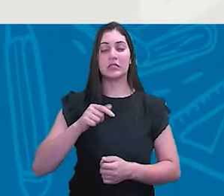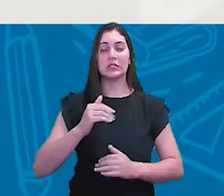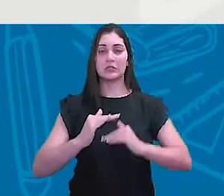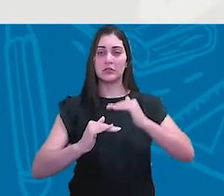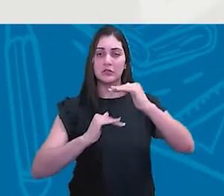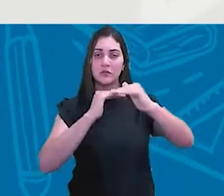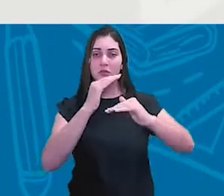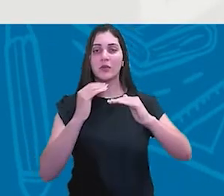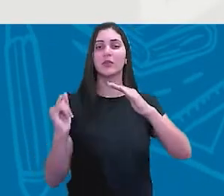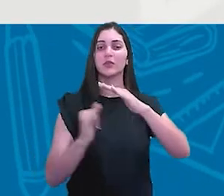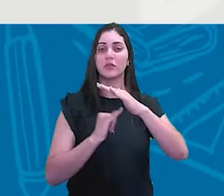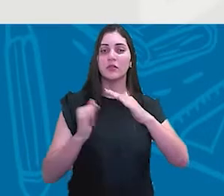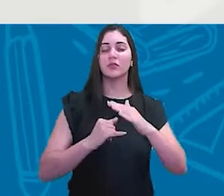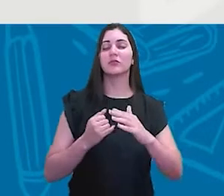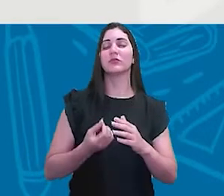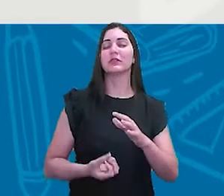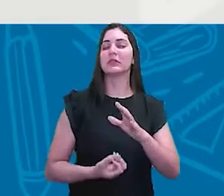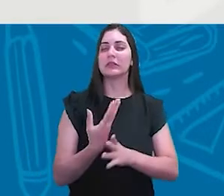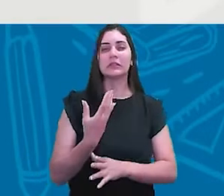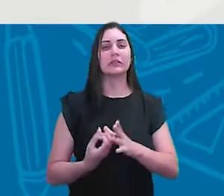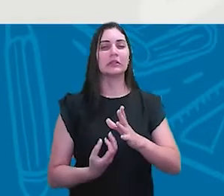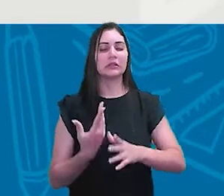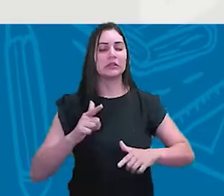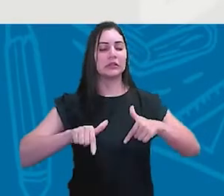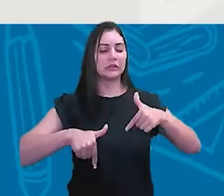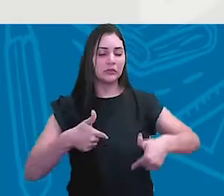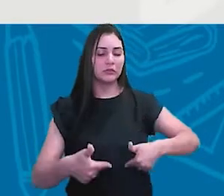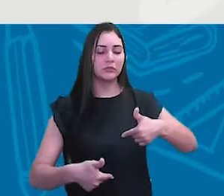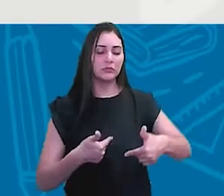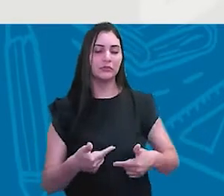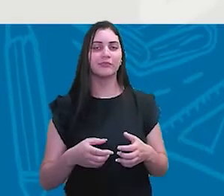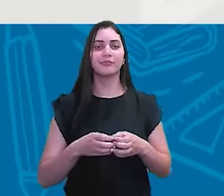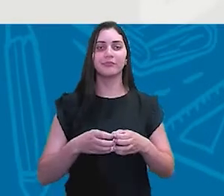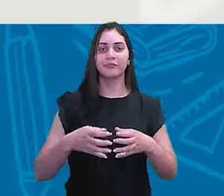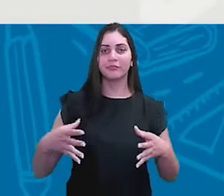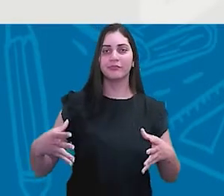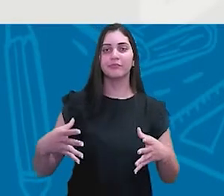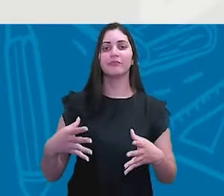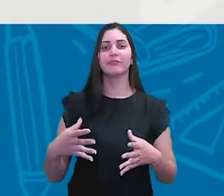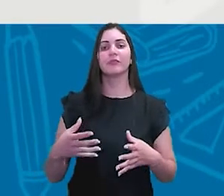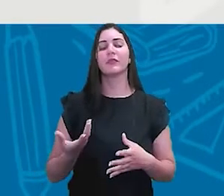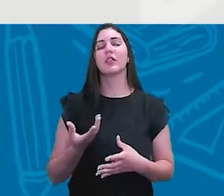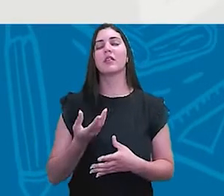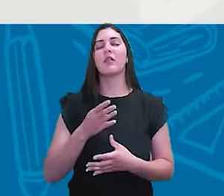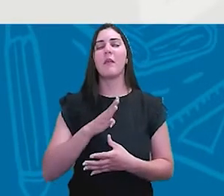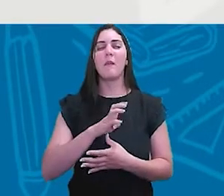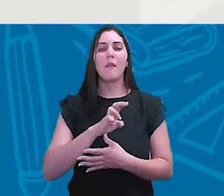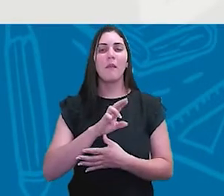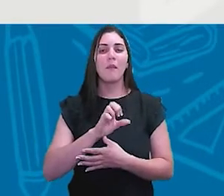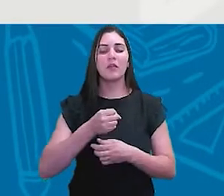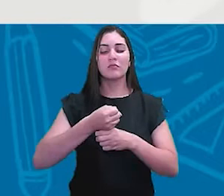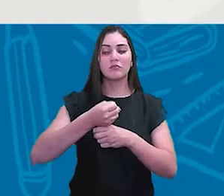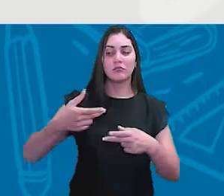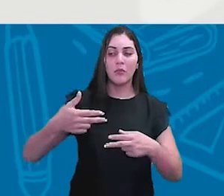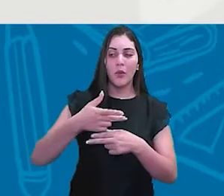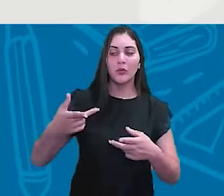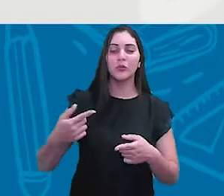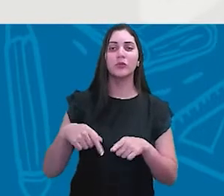da indústria, produção em larga escala de bens de consumo, né,